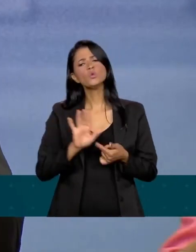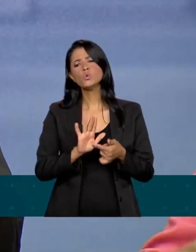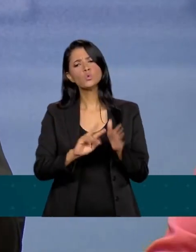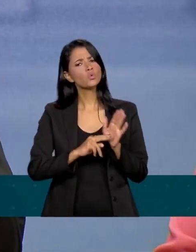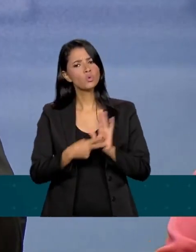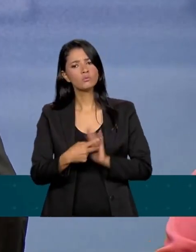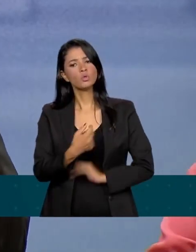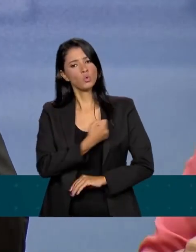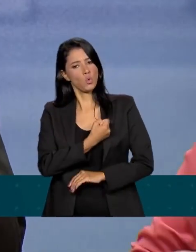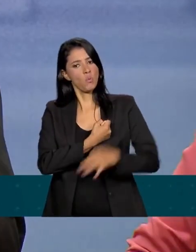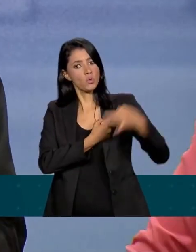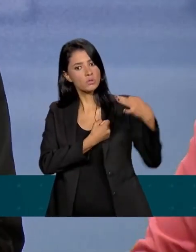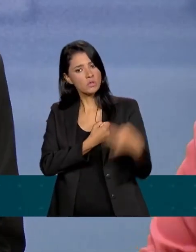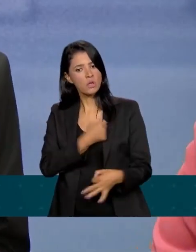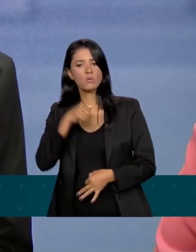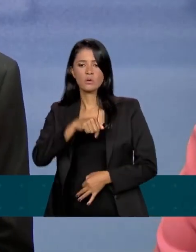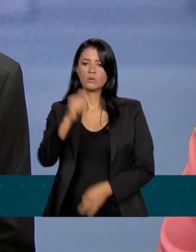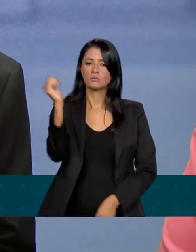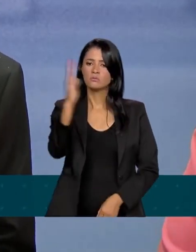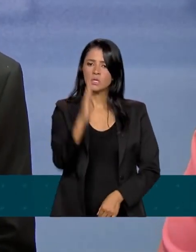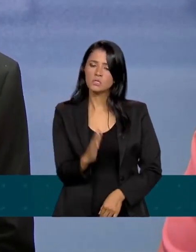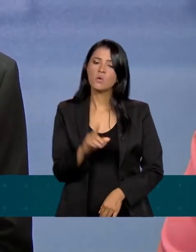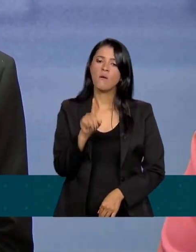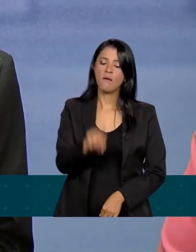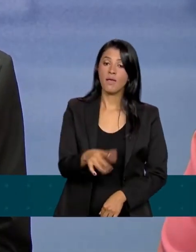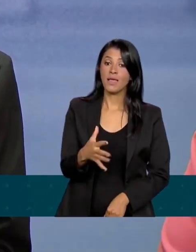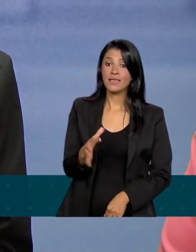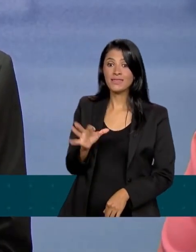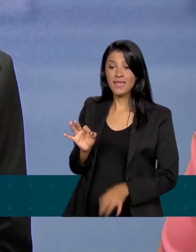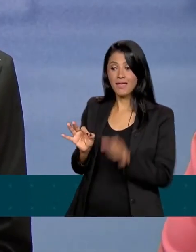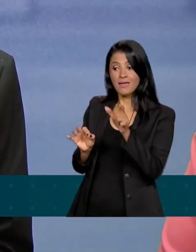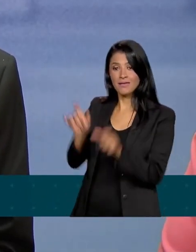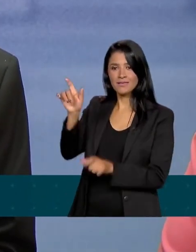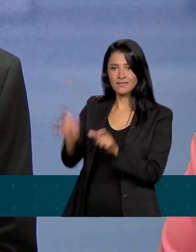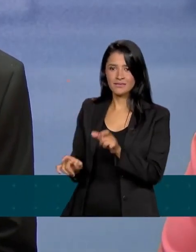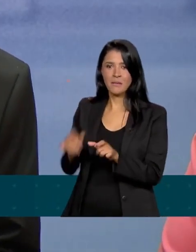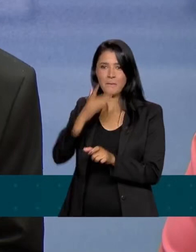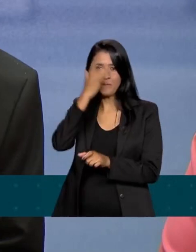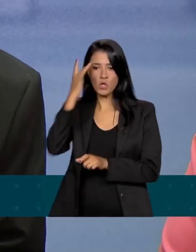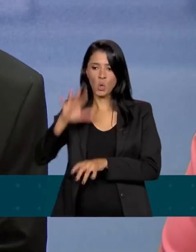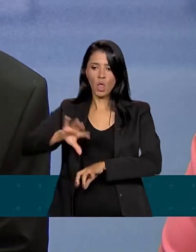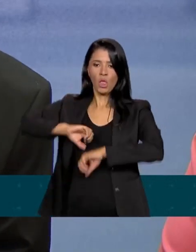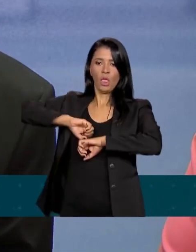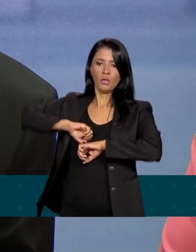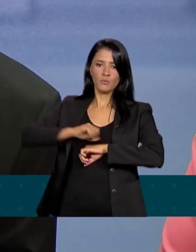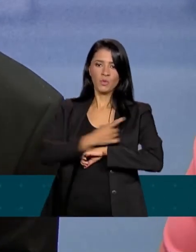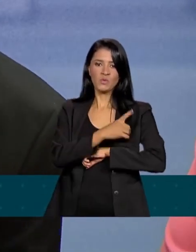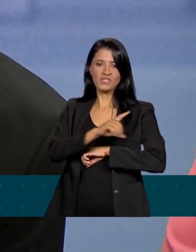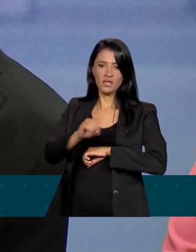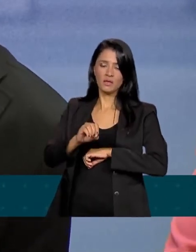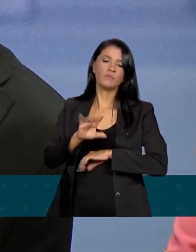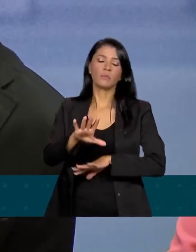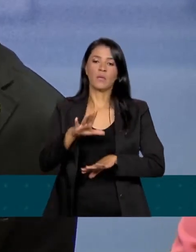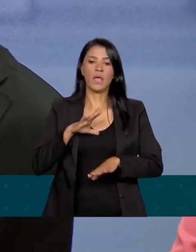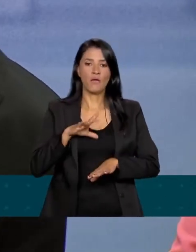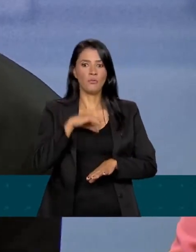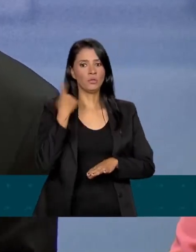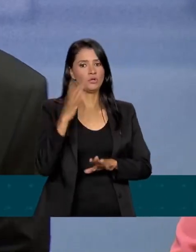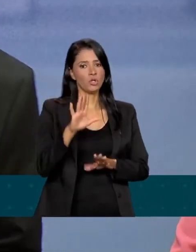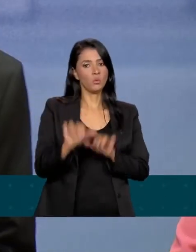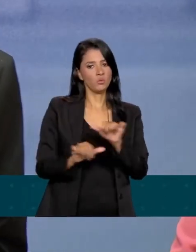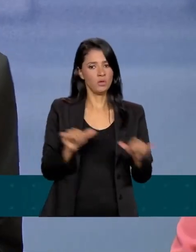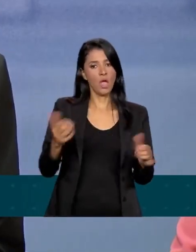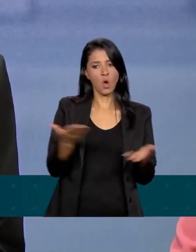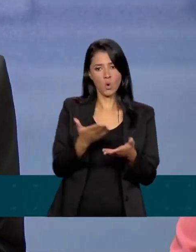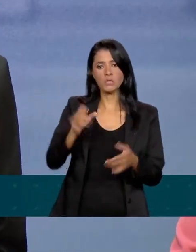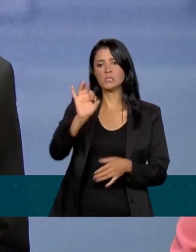em números absolutos, no Brasil, 10 casos por 100 mil, incidência, desculpa, eu falei mortalidade. Agora,